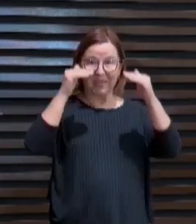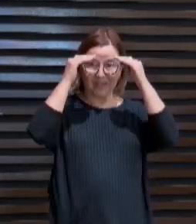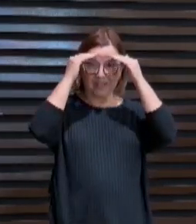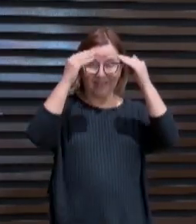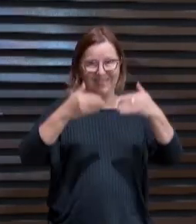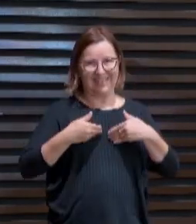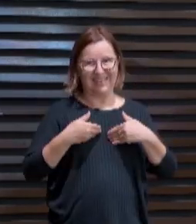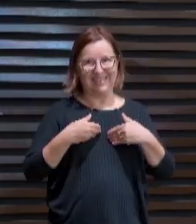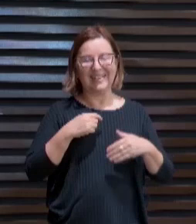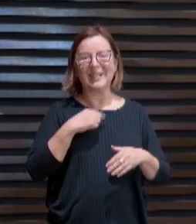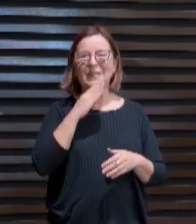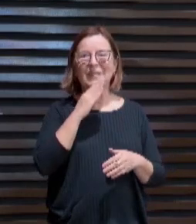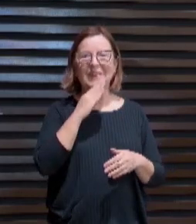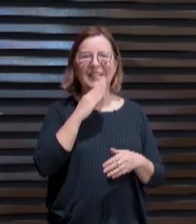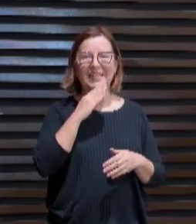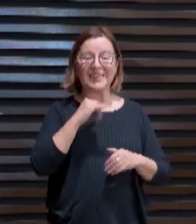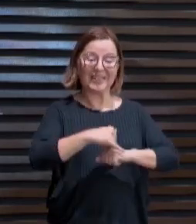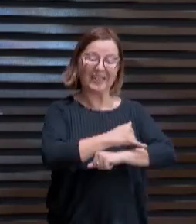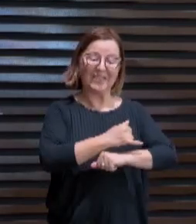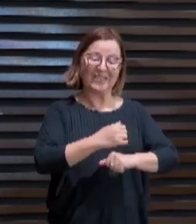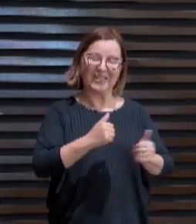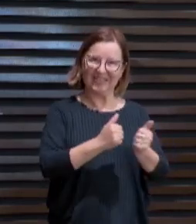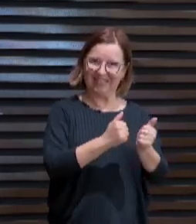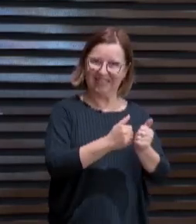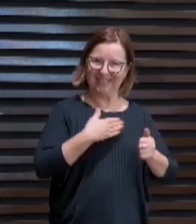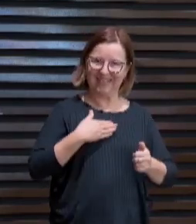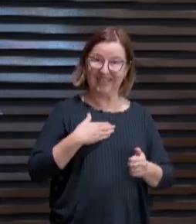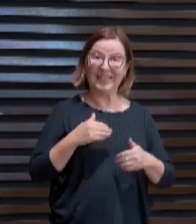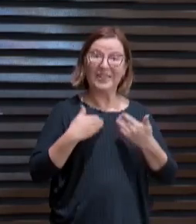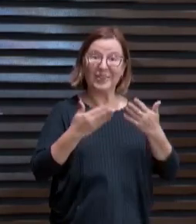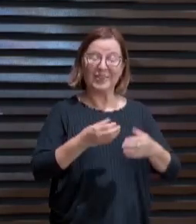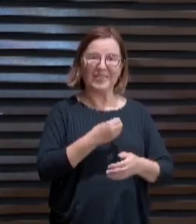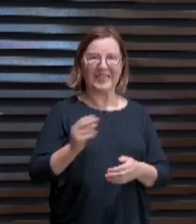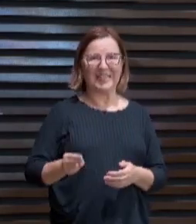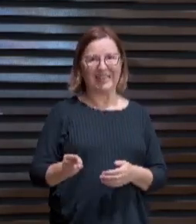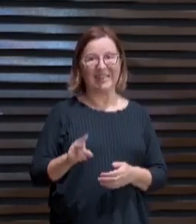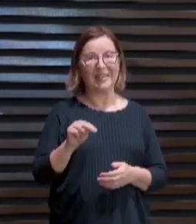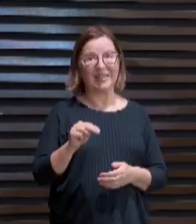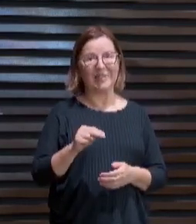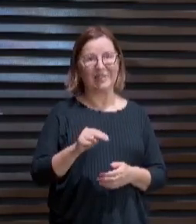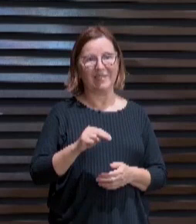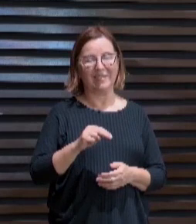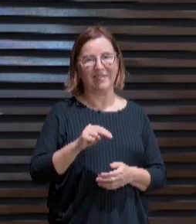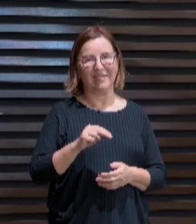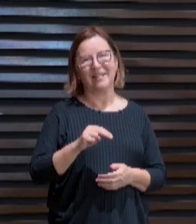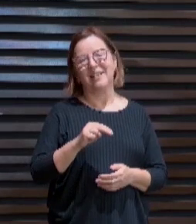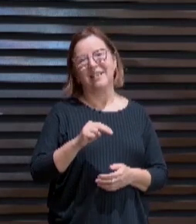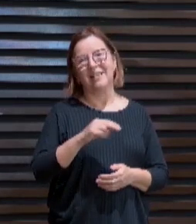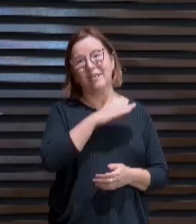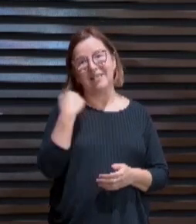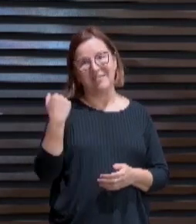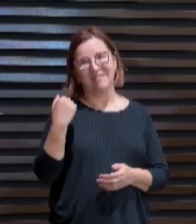seguem. Eu lhes dou a vida eterna, jamais perecerão, e ninguém as